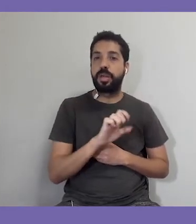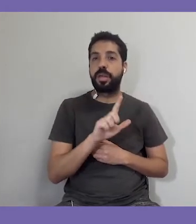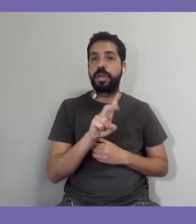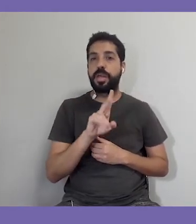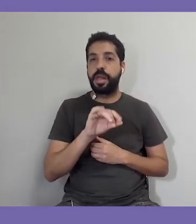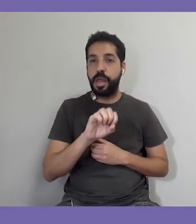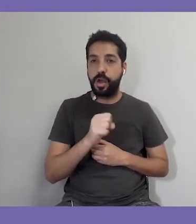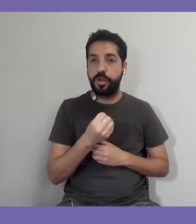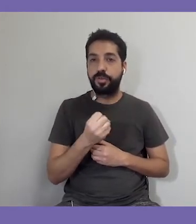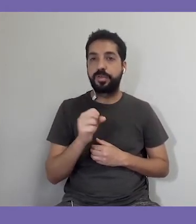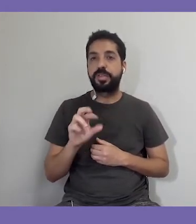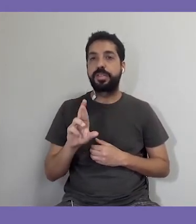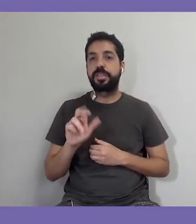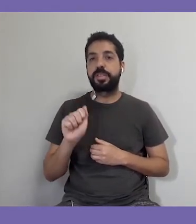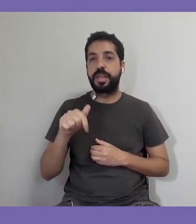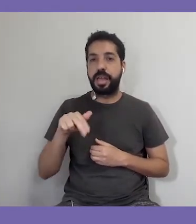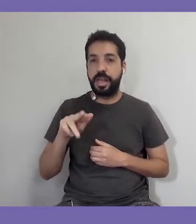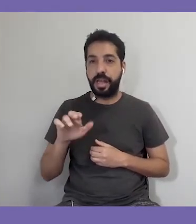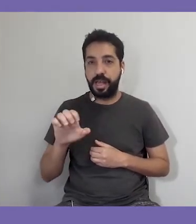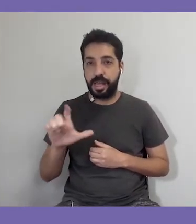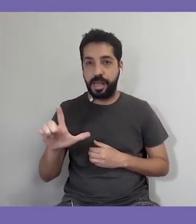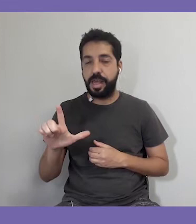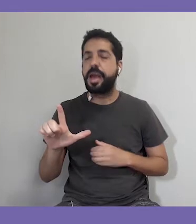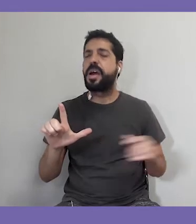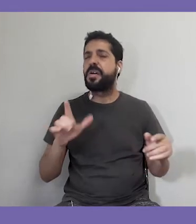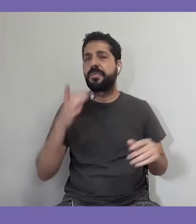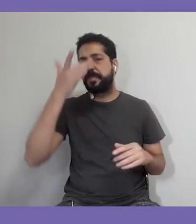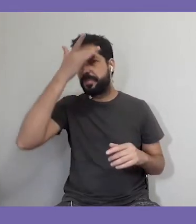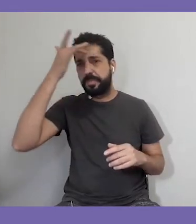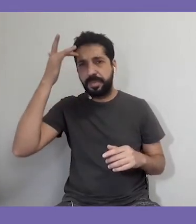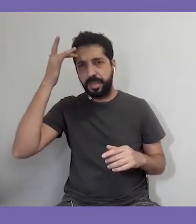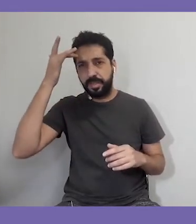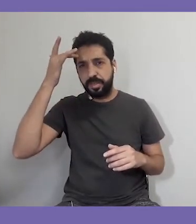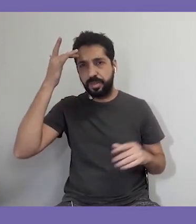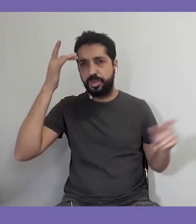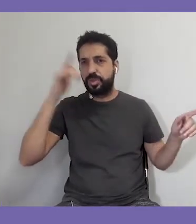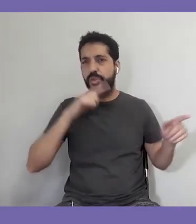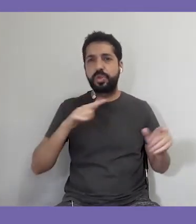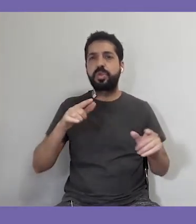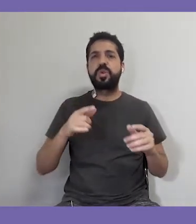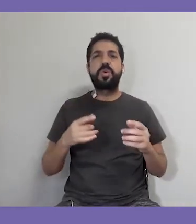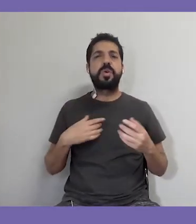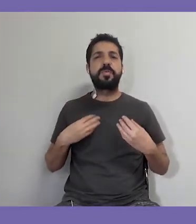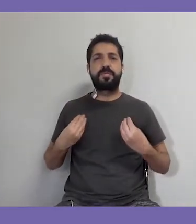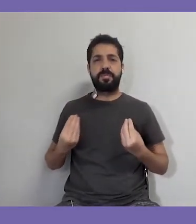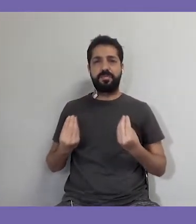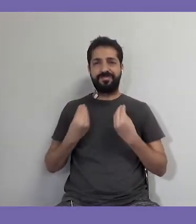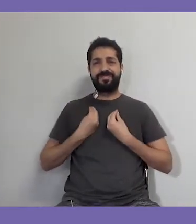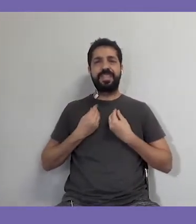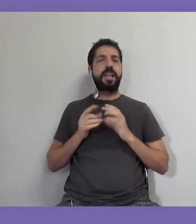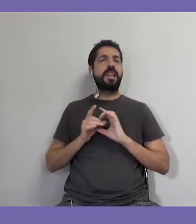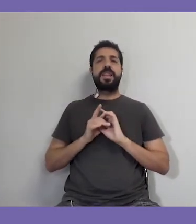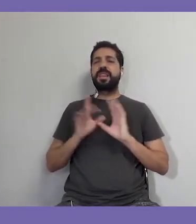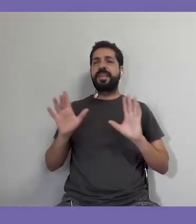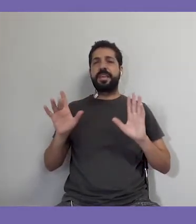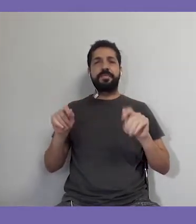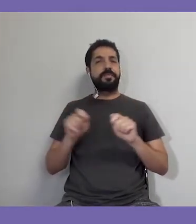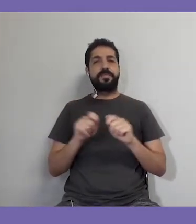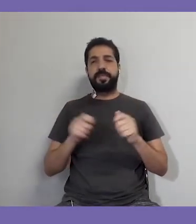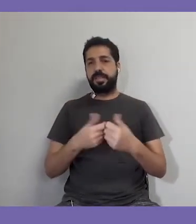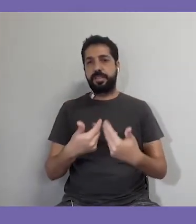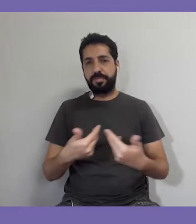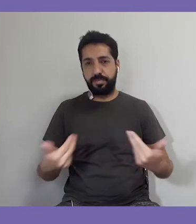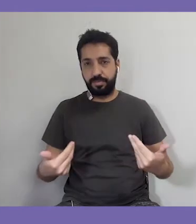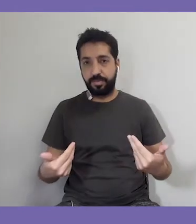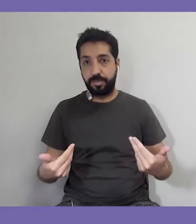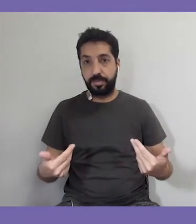Elvis Pinheiro, Raquel, assim, foram pessoas que me deixaram muito à vontade, inclusive ainda